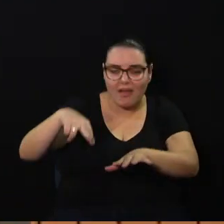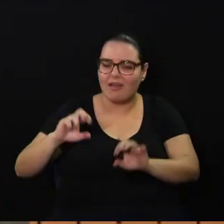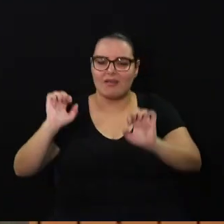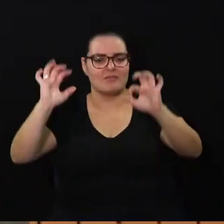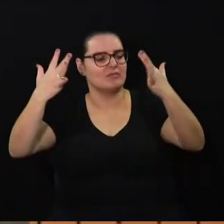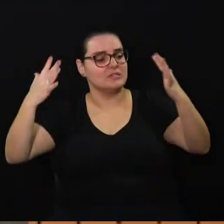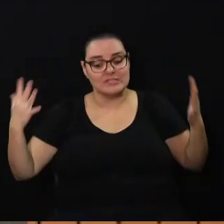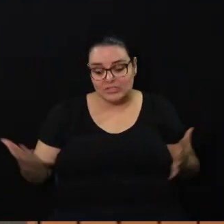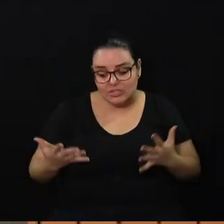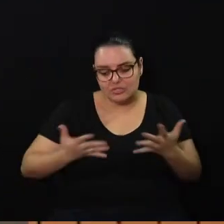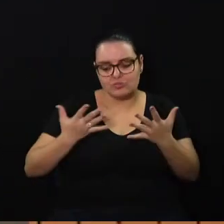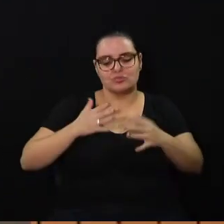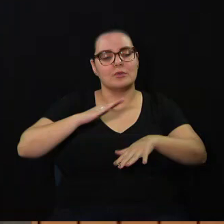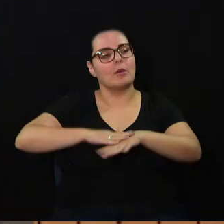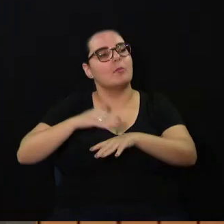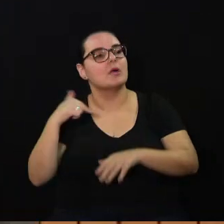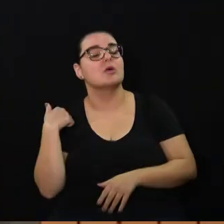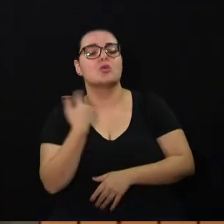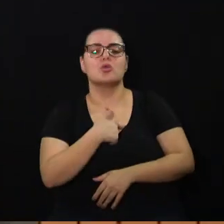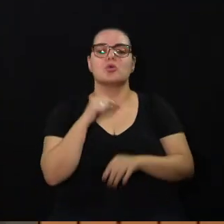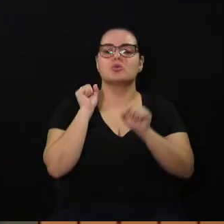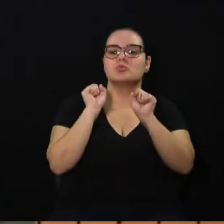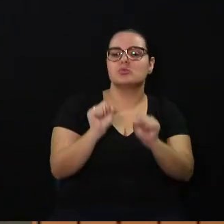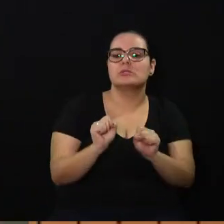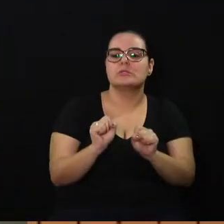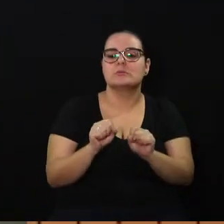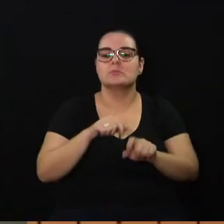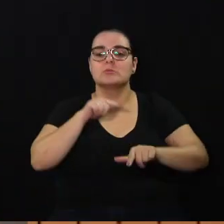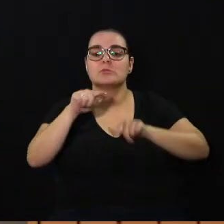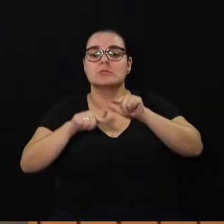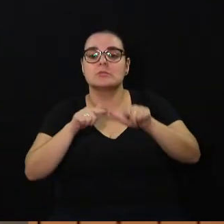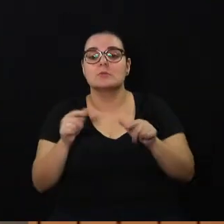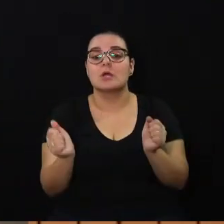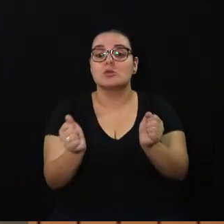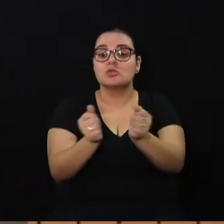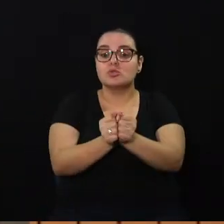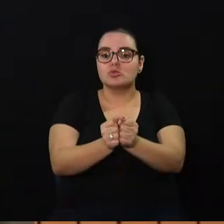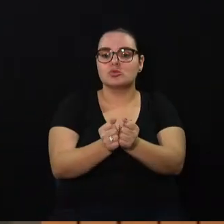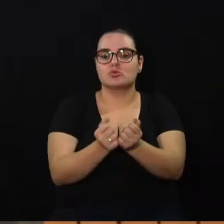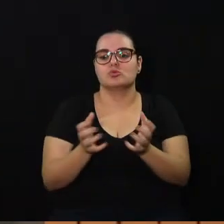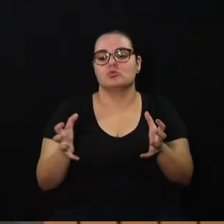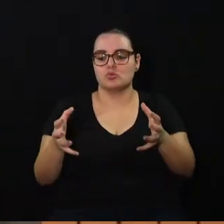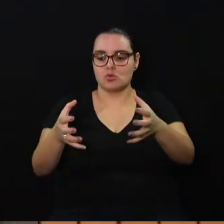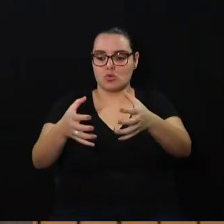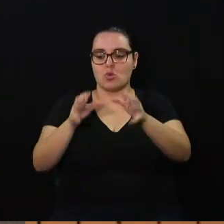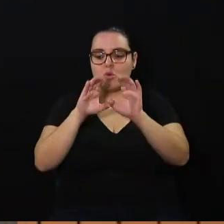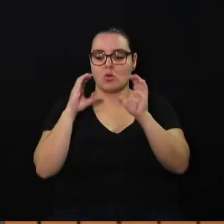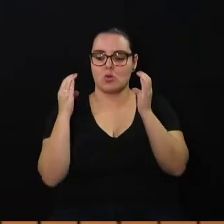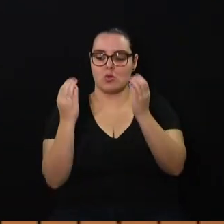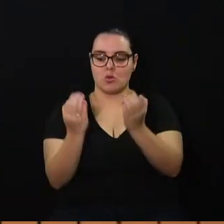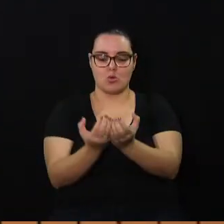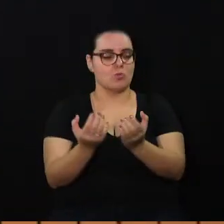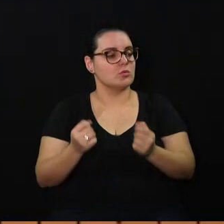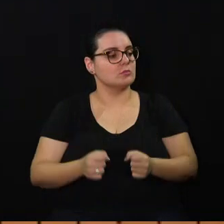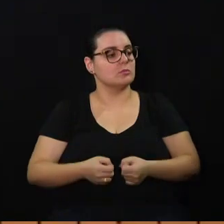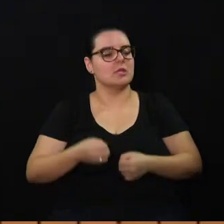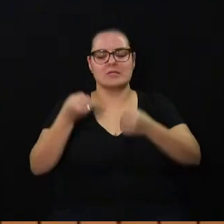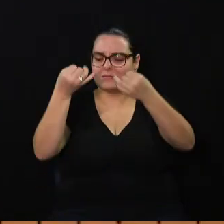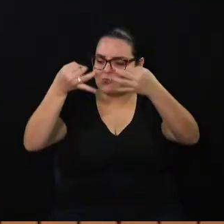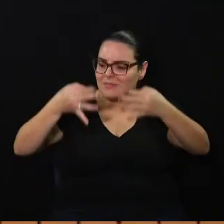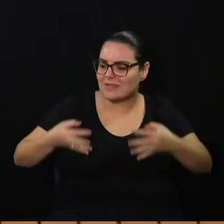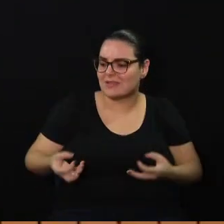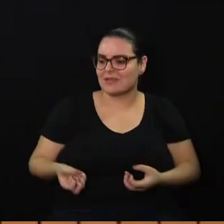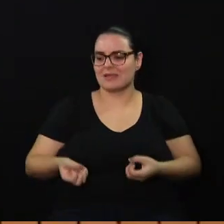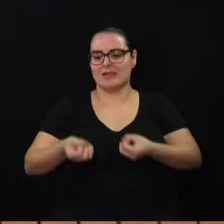vez mas aqui nós possamos trabalhar junto com a comunidade vai poder explicar a divulgar e trazer